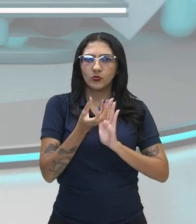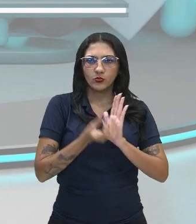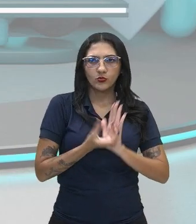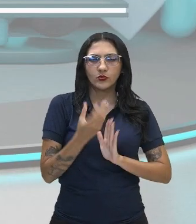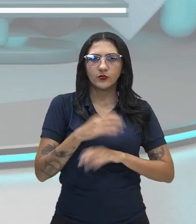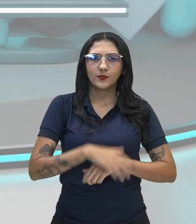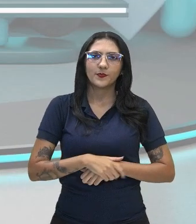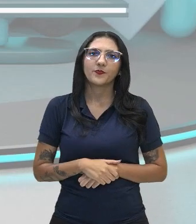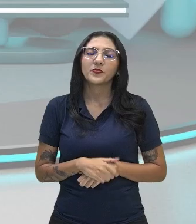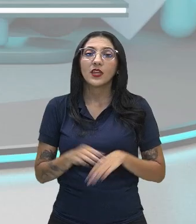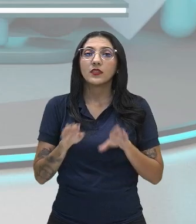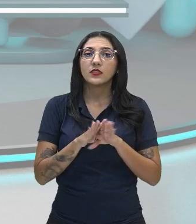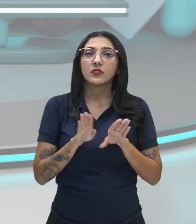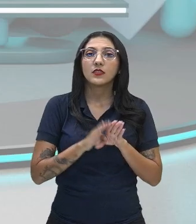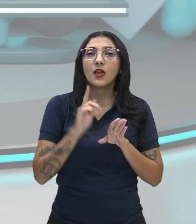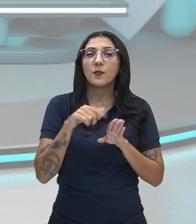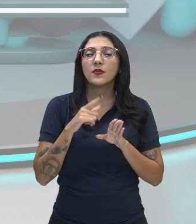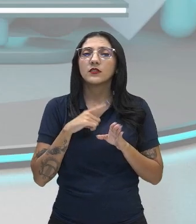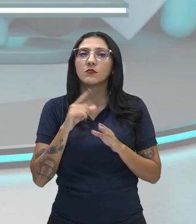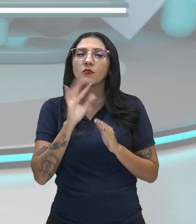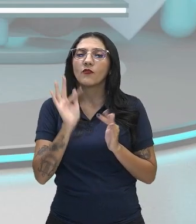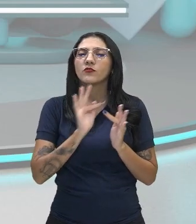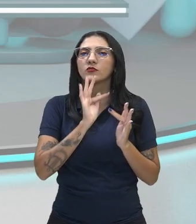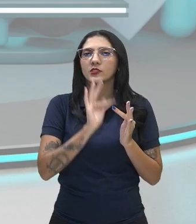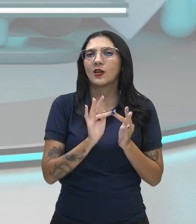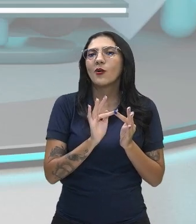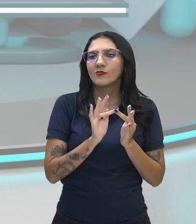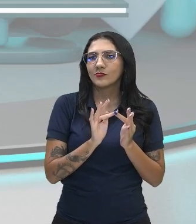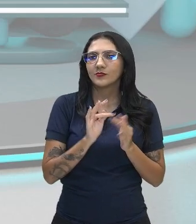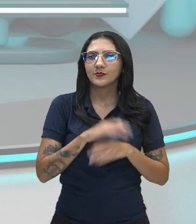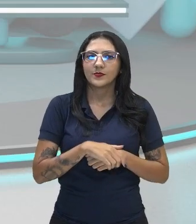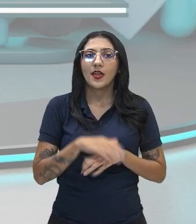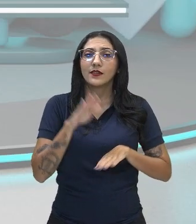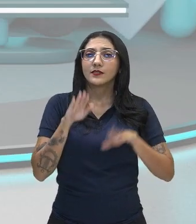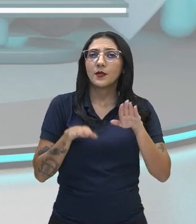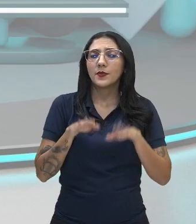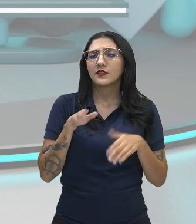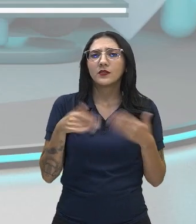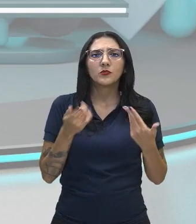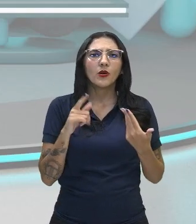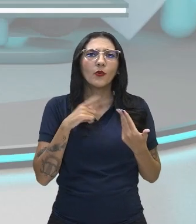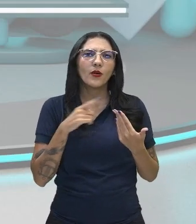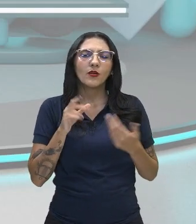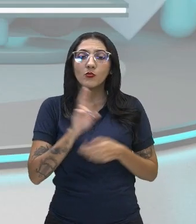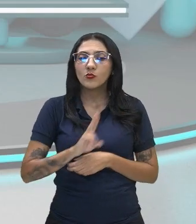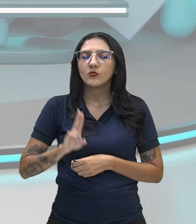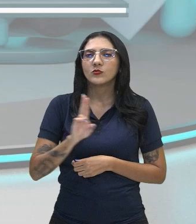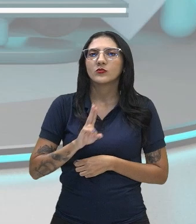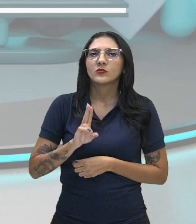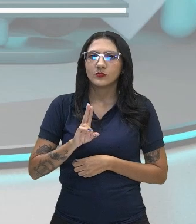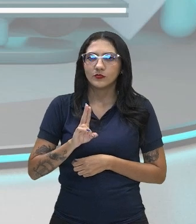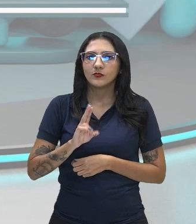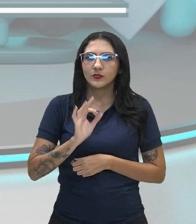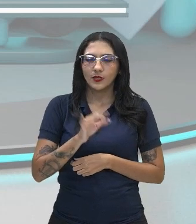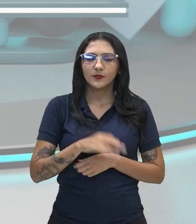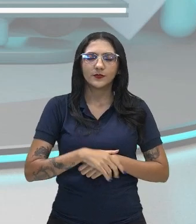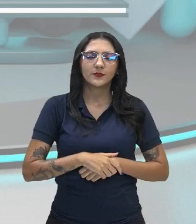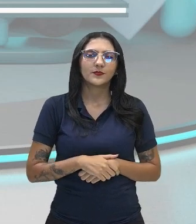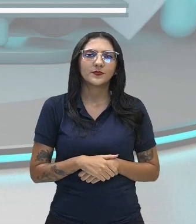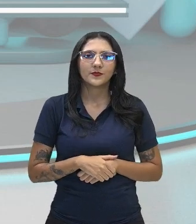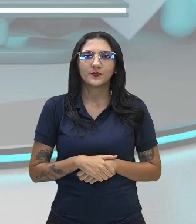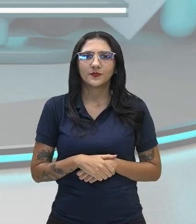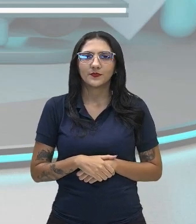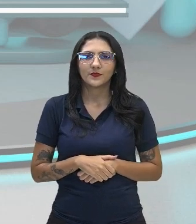E tem essa função social de acordo com o contexto de uso que eu vou utilizar. Muito bem.